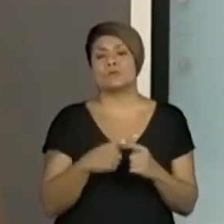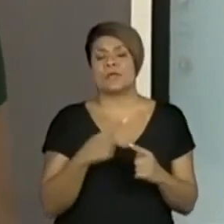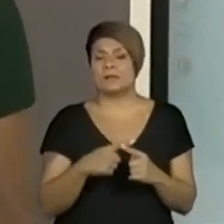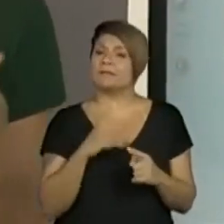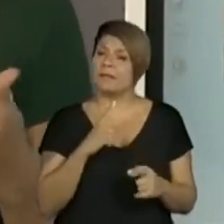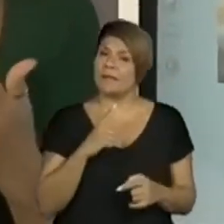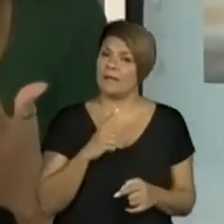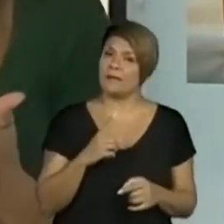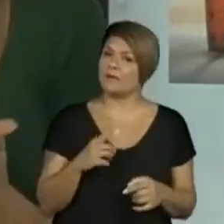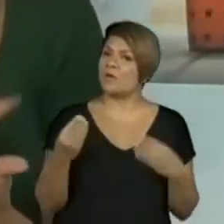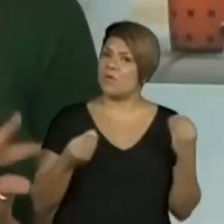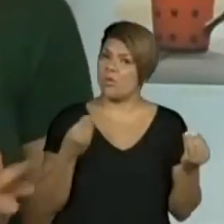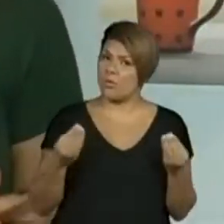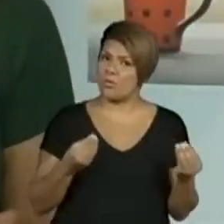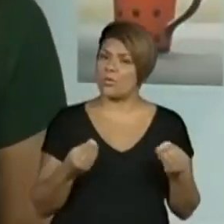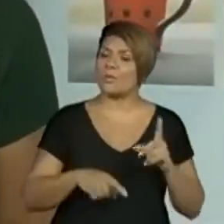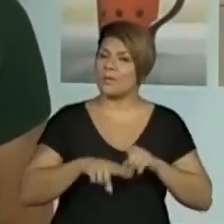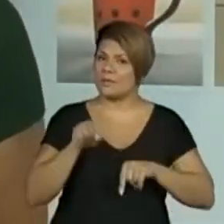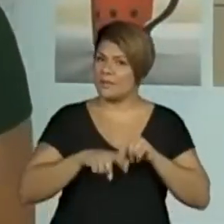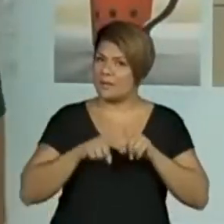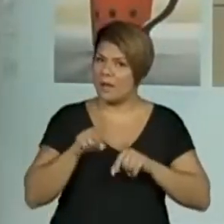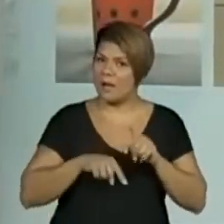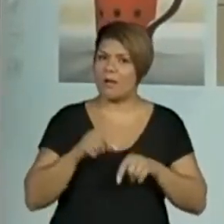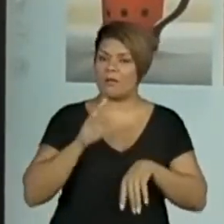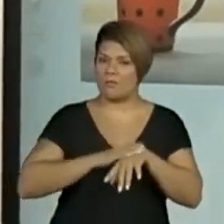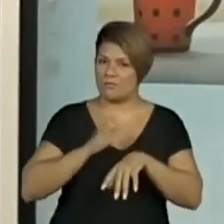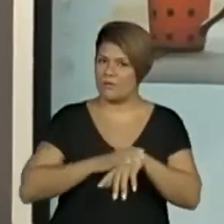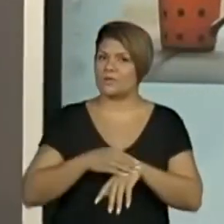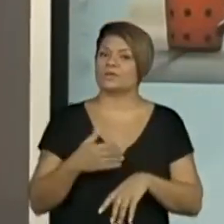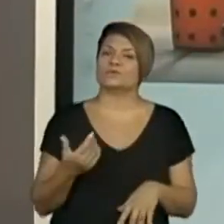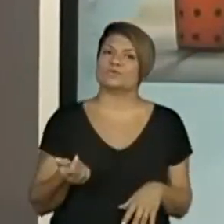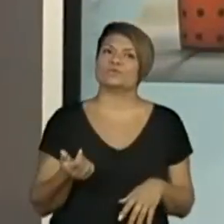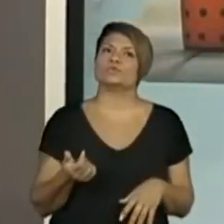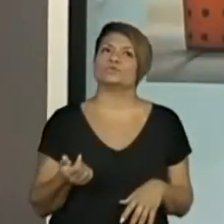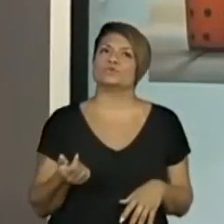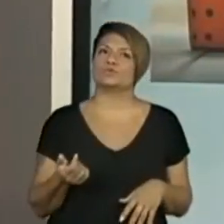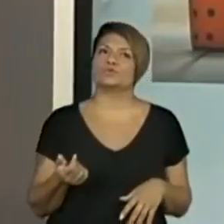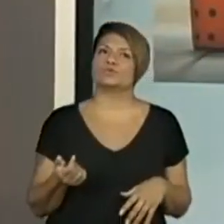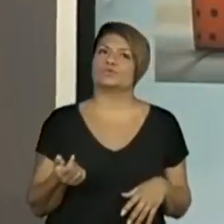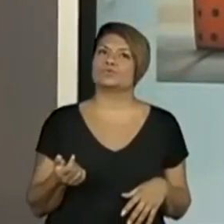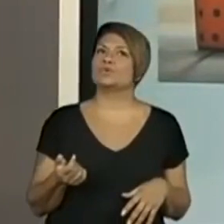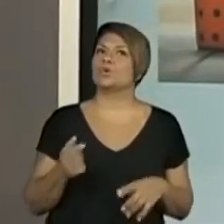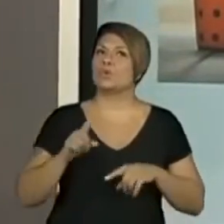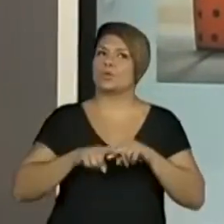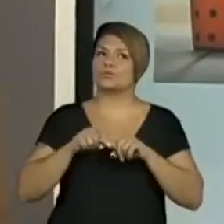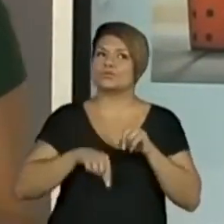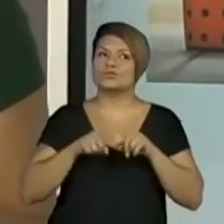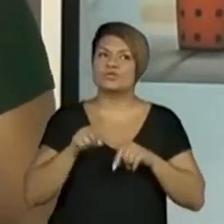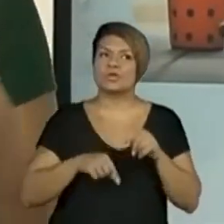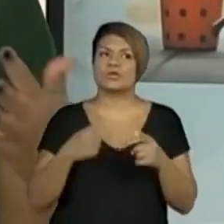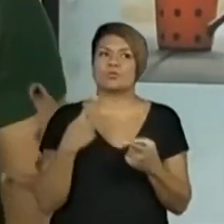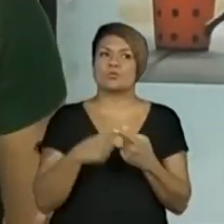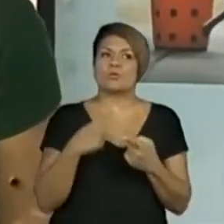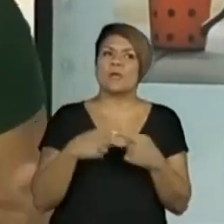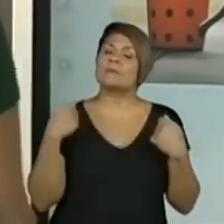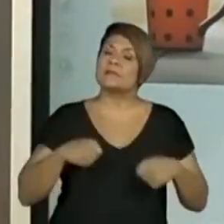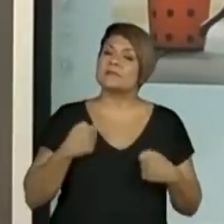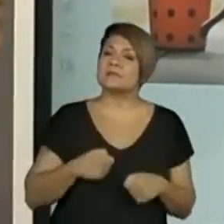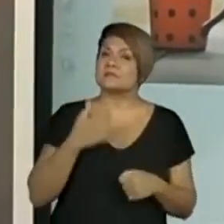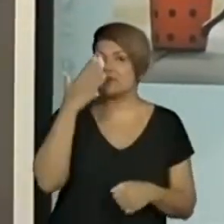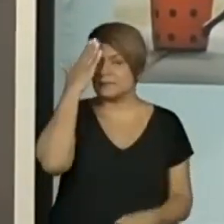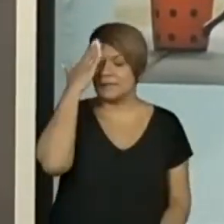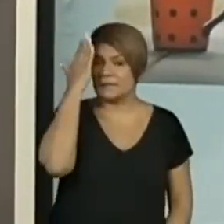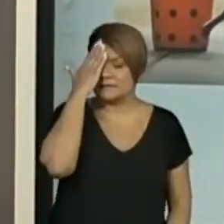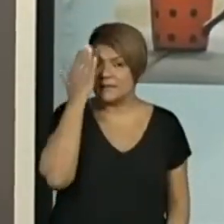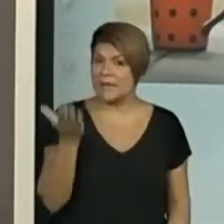aprender de Que materiais são feitos os objetos porque a gente não é preciso entender só e foi